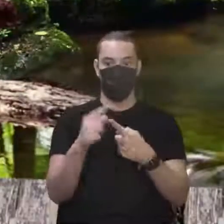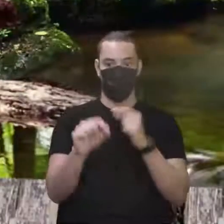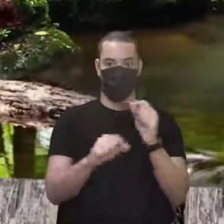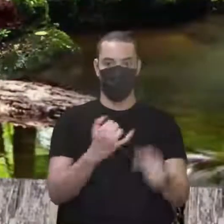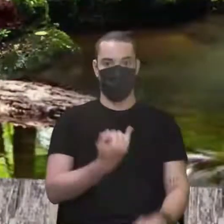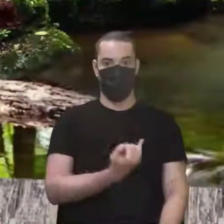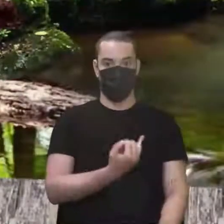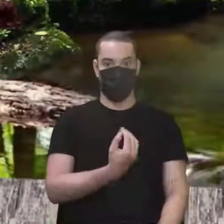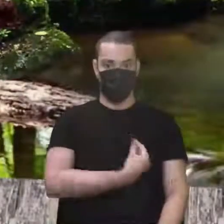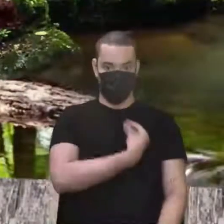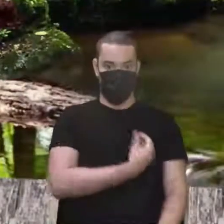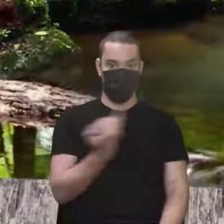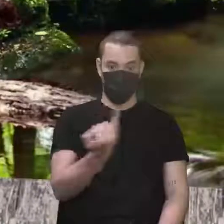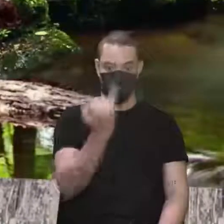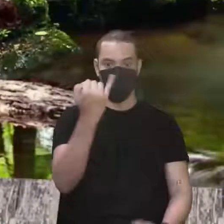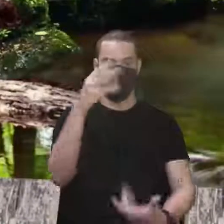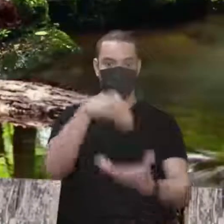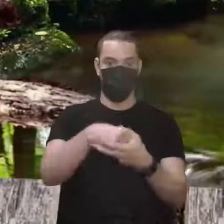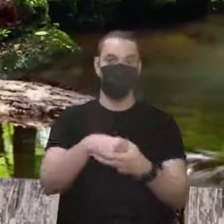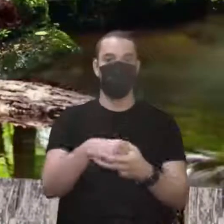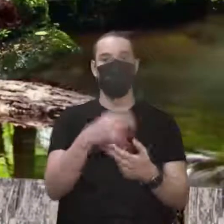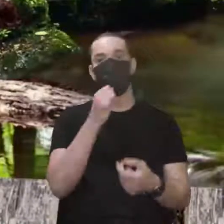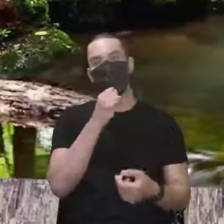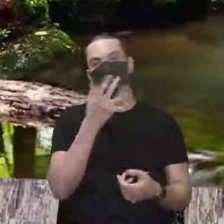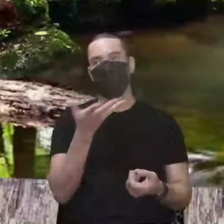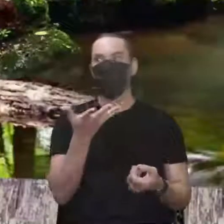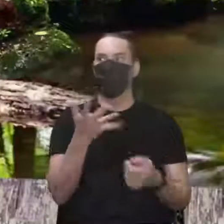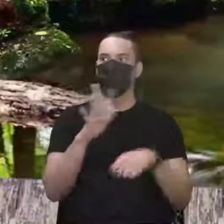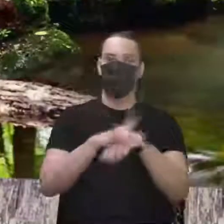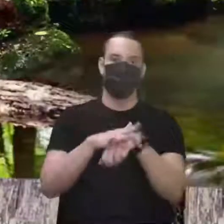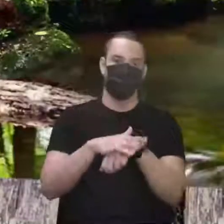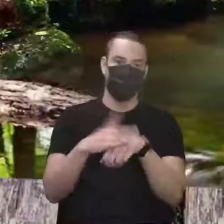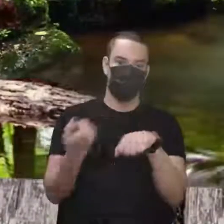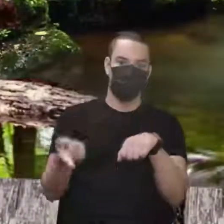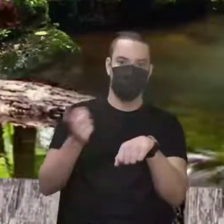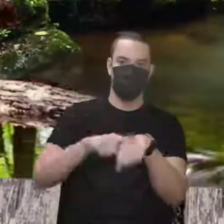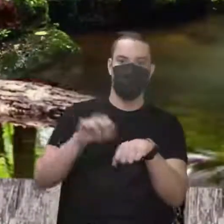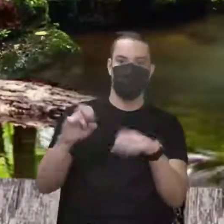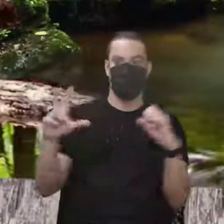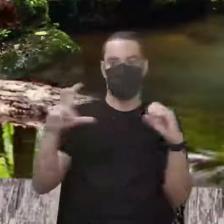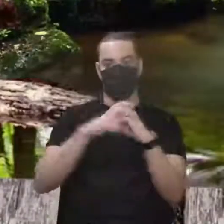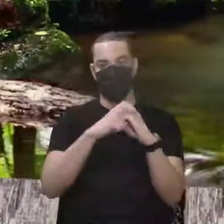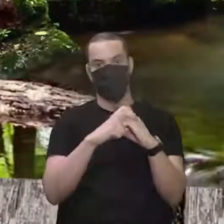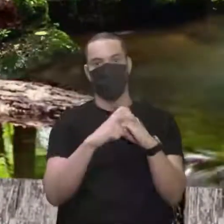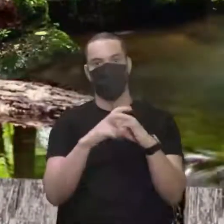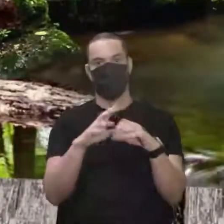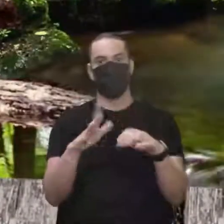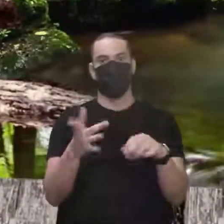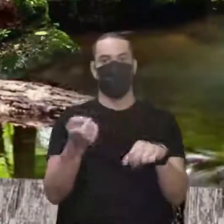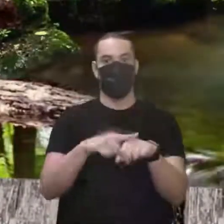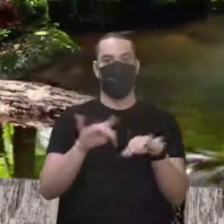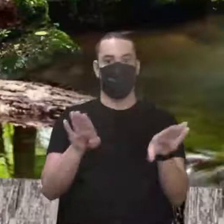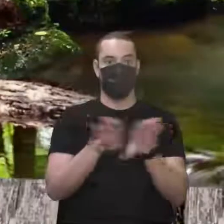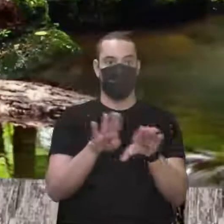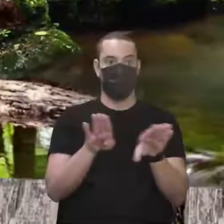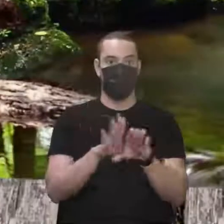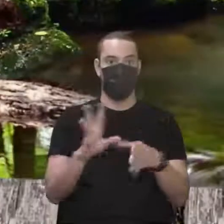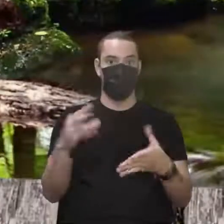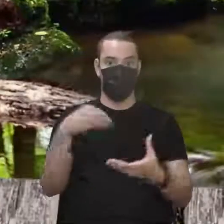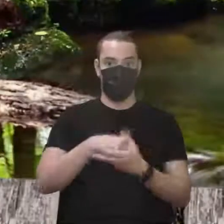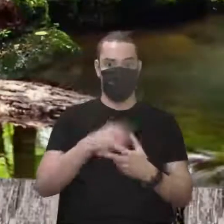nos infectam, se são agentes patogênicos, no caso das bactérias, ou agentes infecciosos, como os vírus, quando eles entram no nosso